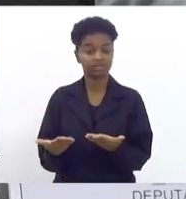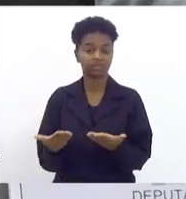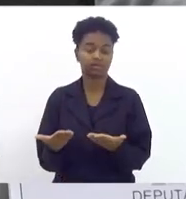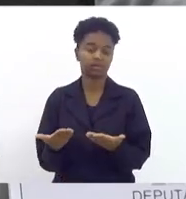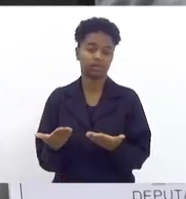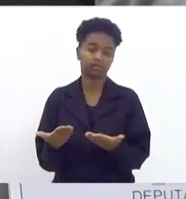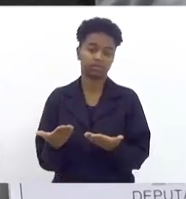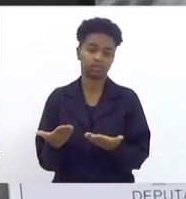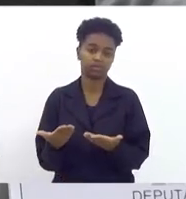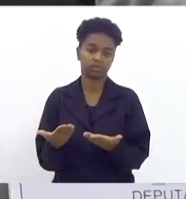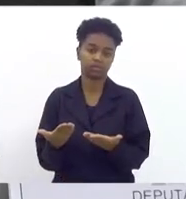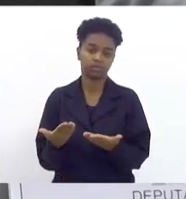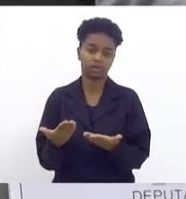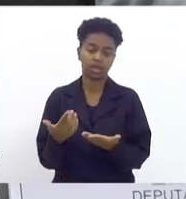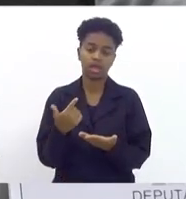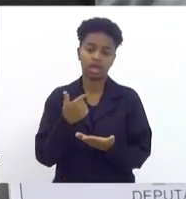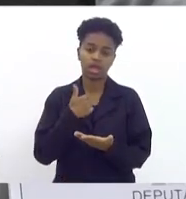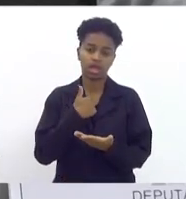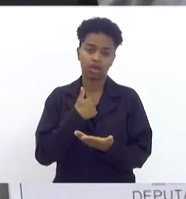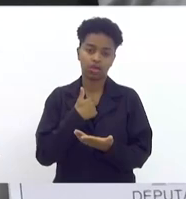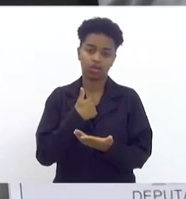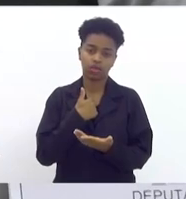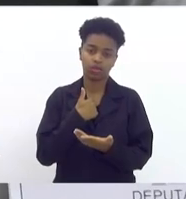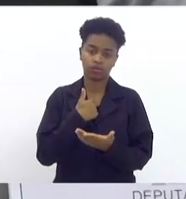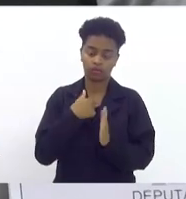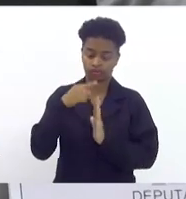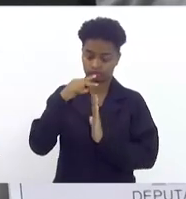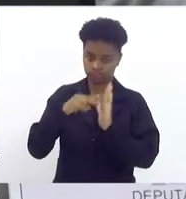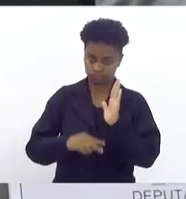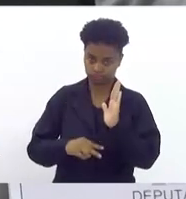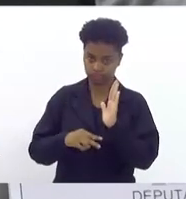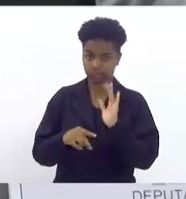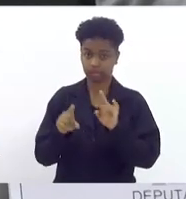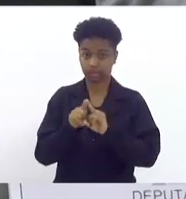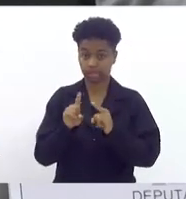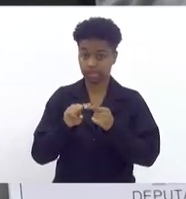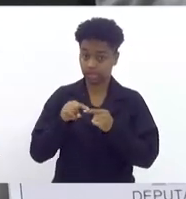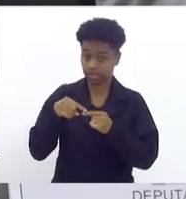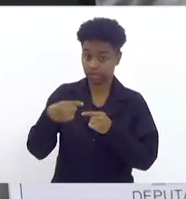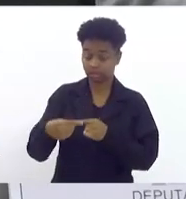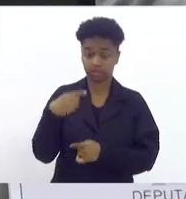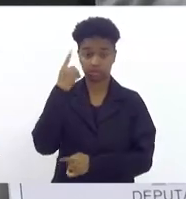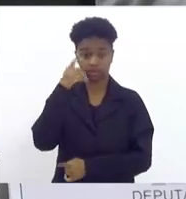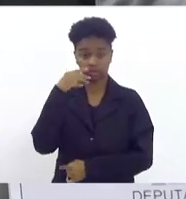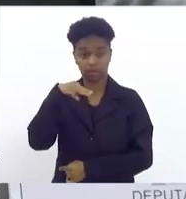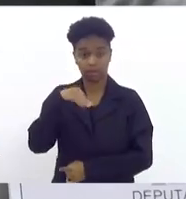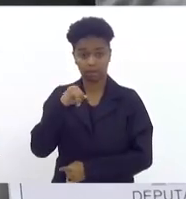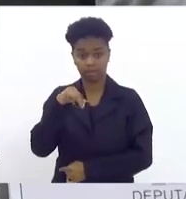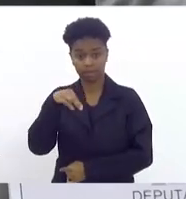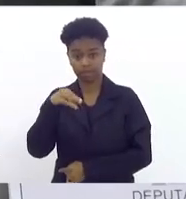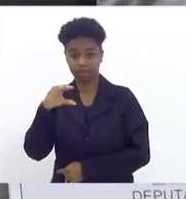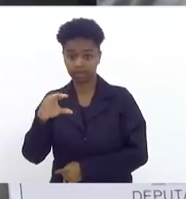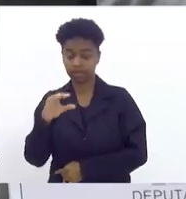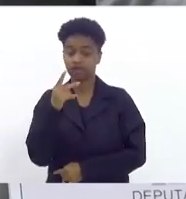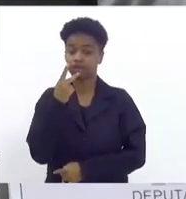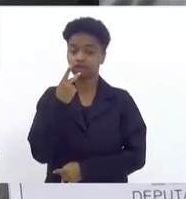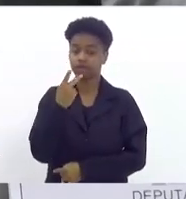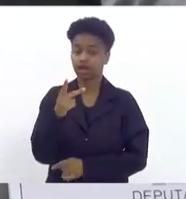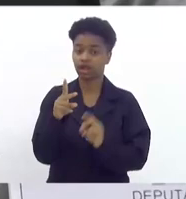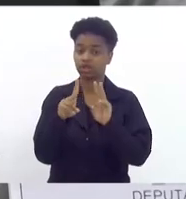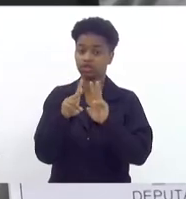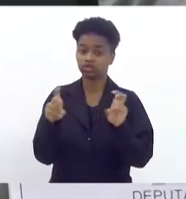né, eu gostaria de estar fazendo a leitura, e quando o deputado Mink fala da questão